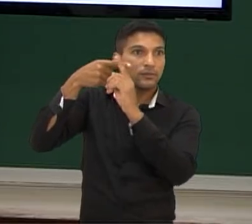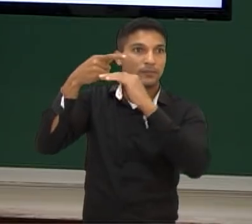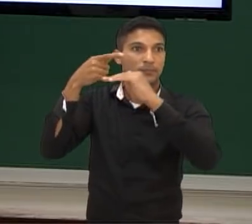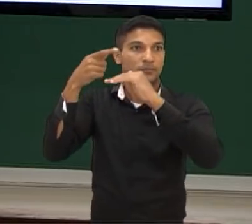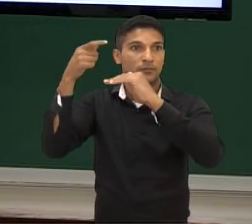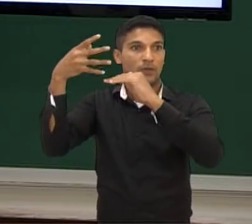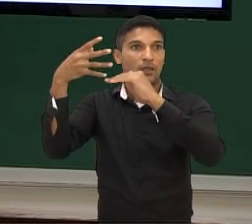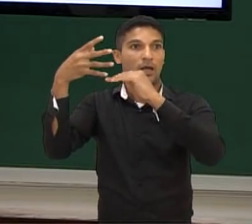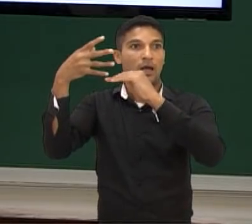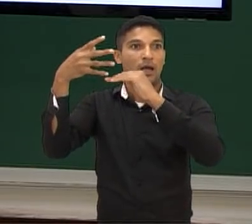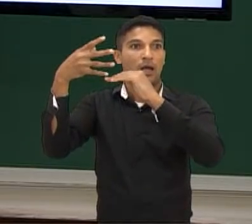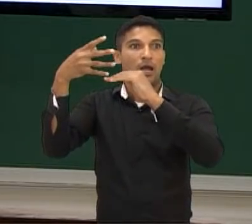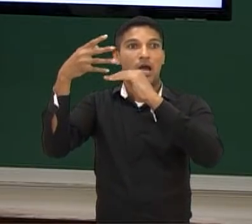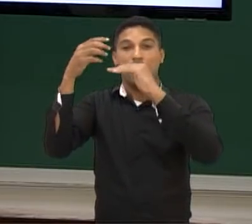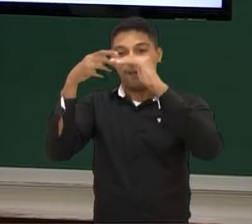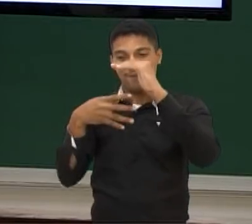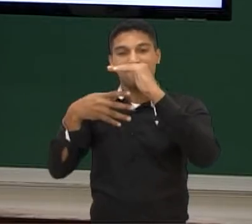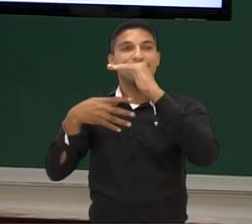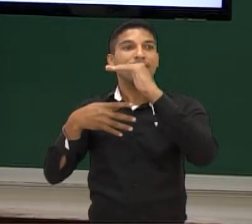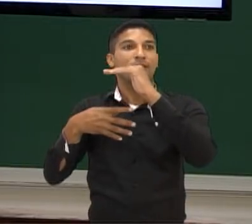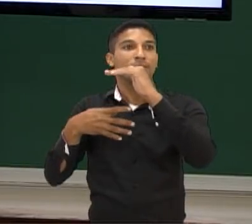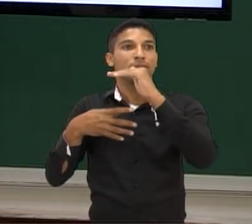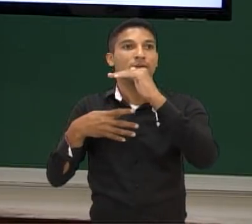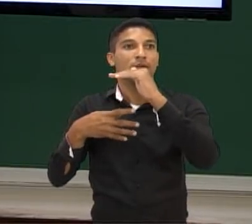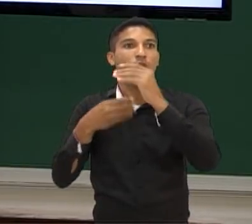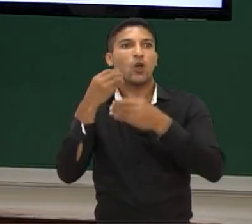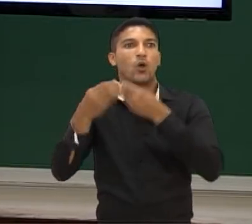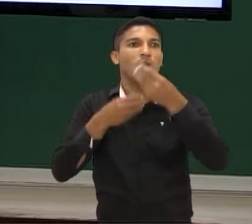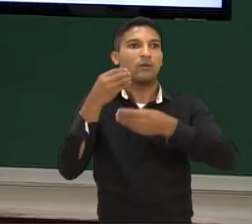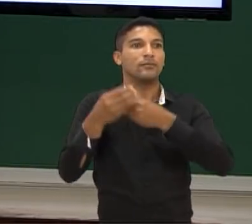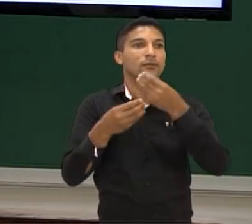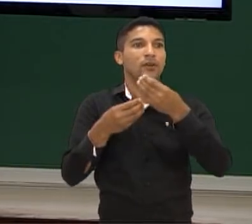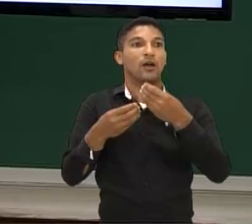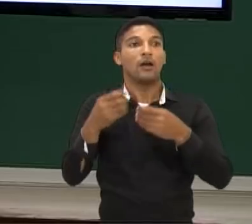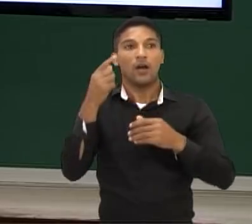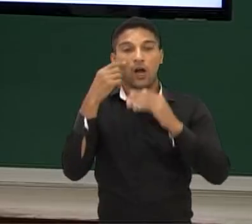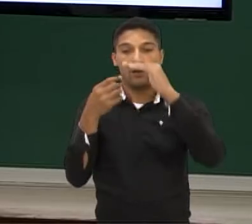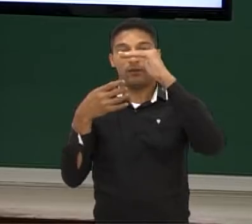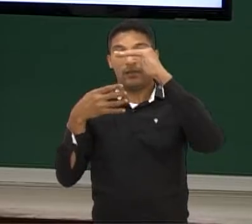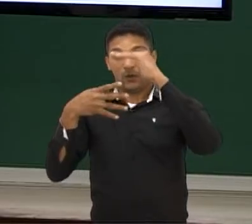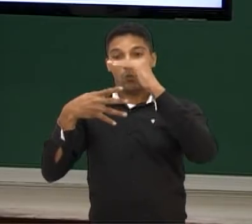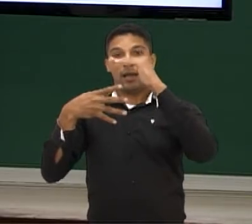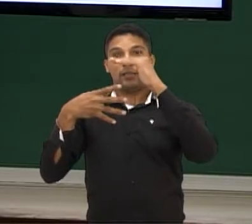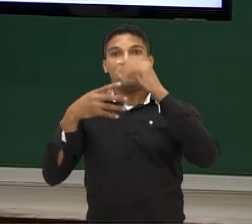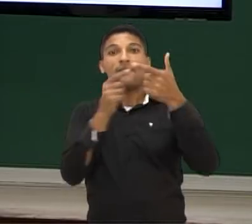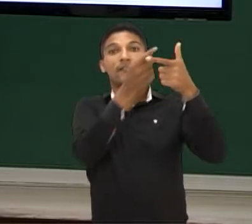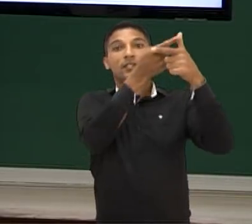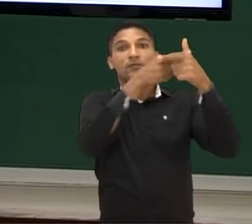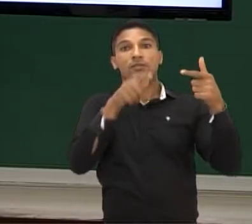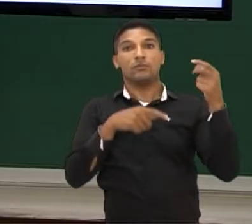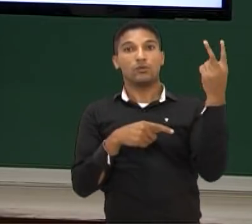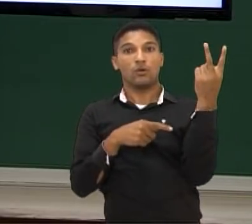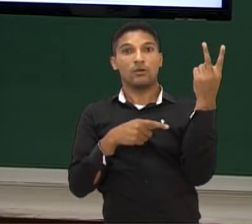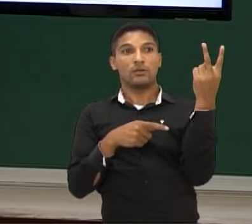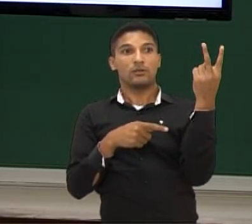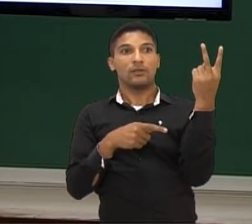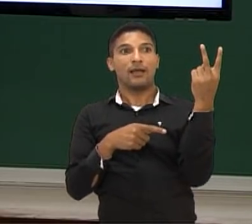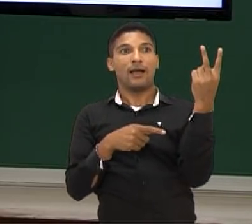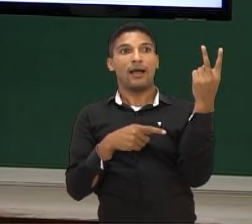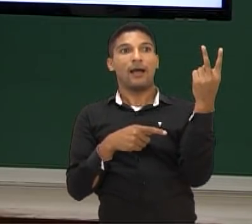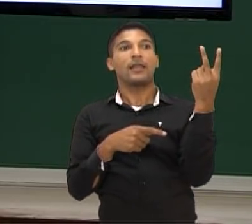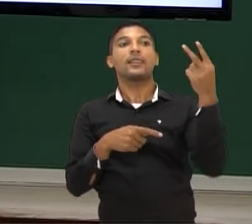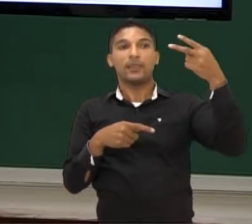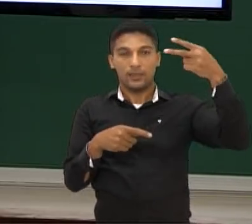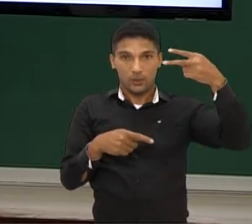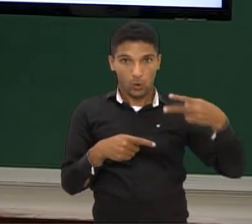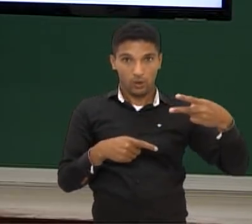que eu faço, se sabe? Eu pego 4 e divido por 2. Dá quanto? 2. E esse 2 que deu o